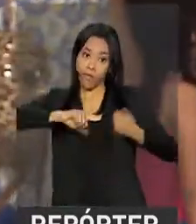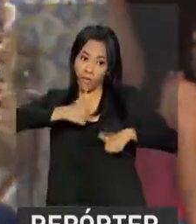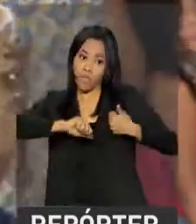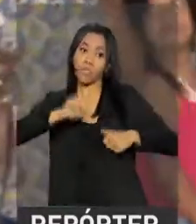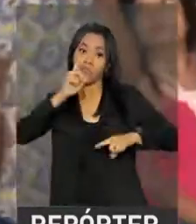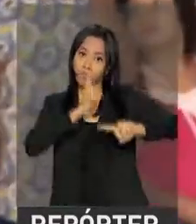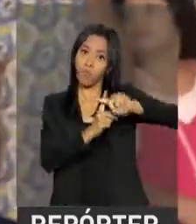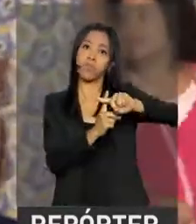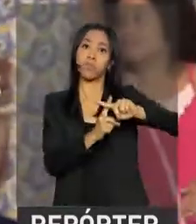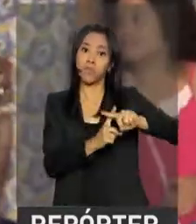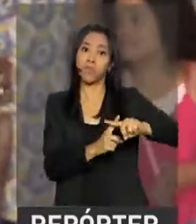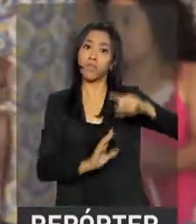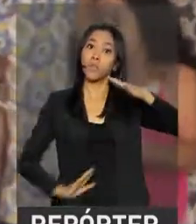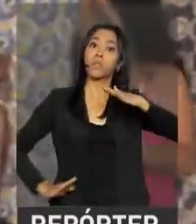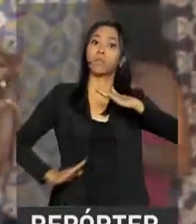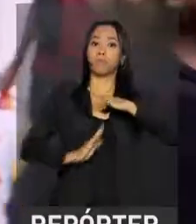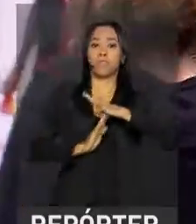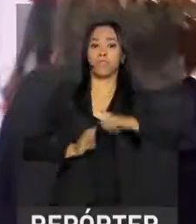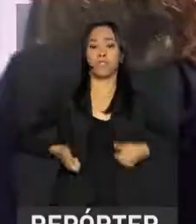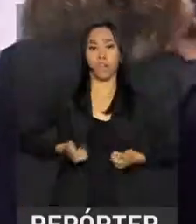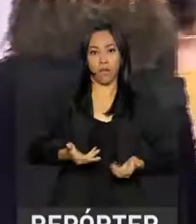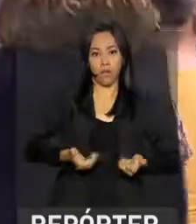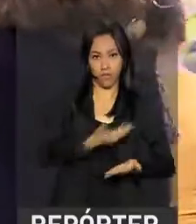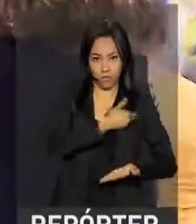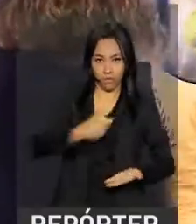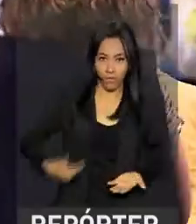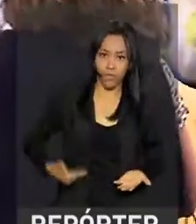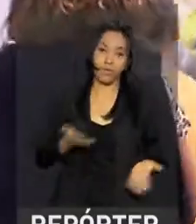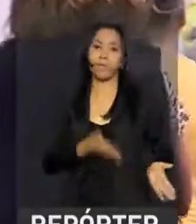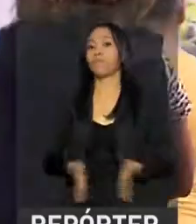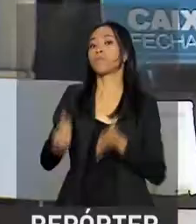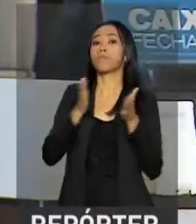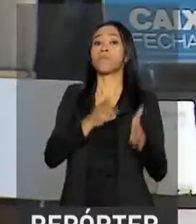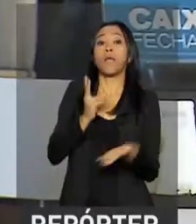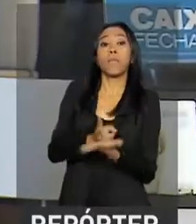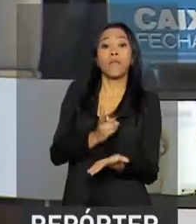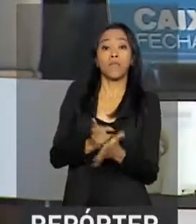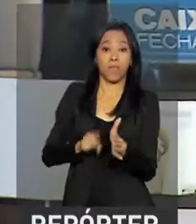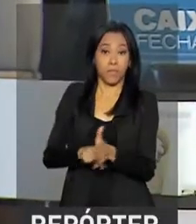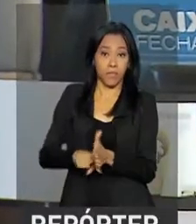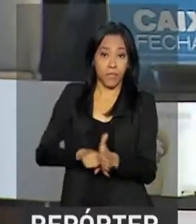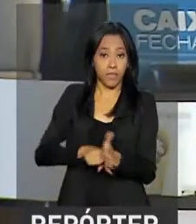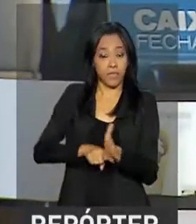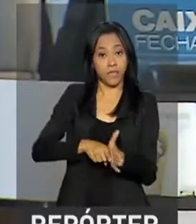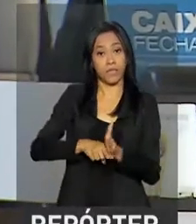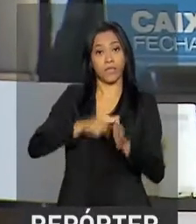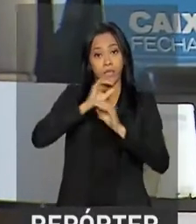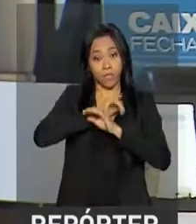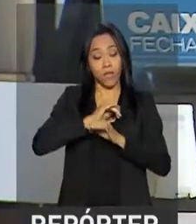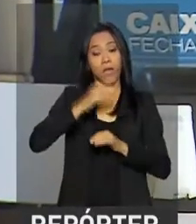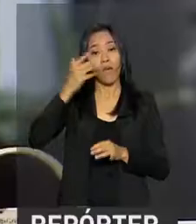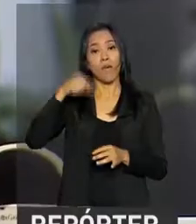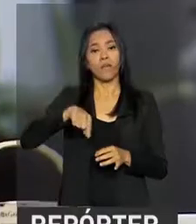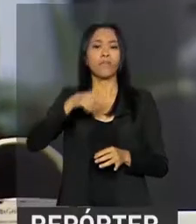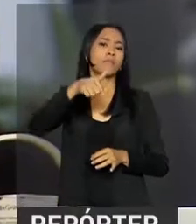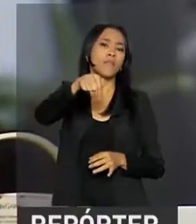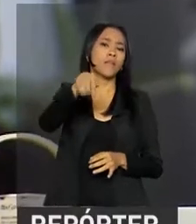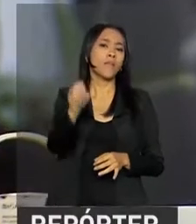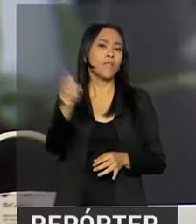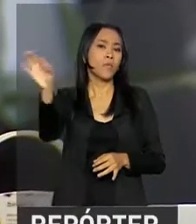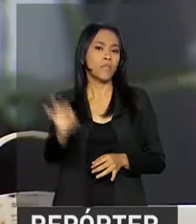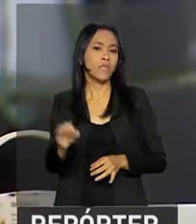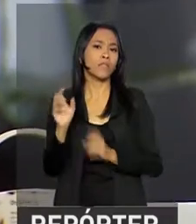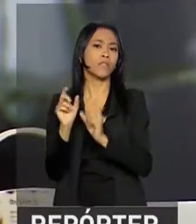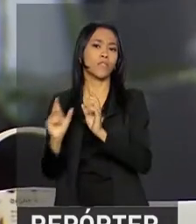o teto de gastos do governo o mesmo estudo aponta ainda que 70% dos comerciantes e empresários